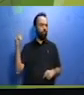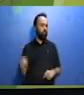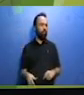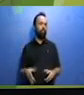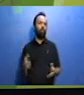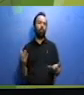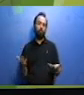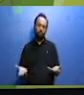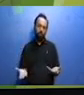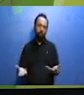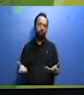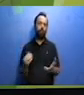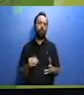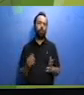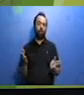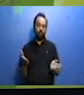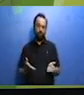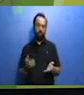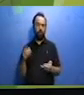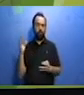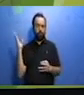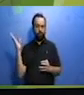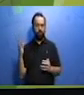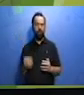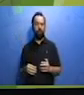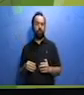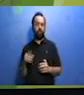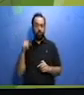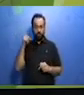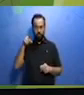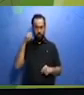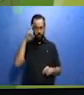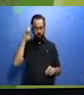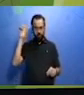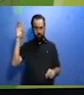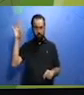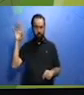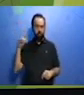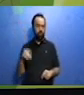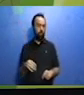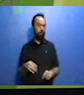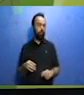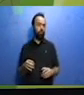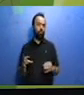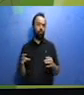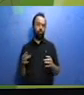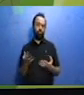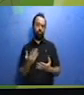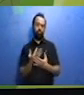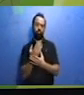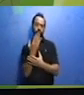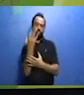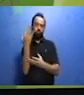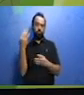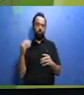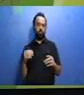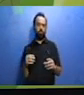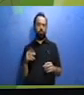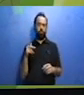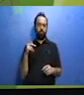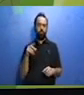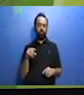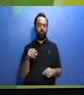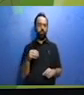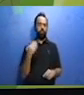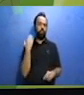mas nós também temos a parte, né, que é motivo de reflexão, que são os gases poluentes que são emitidos na queima